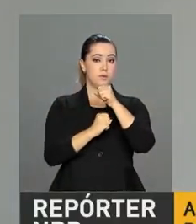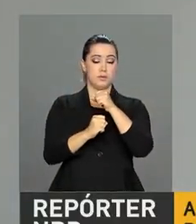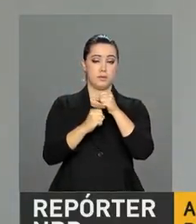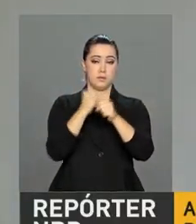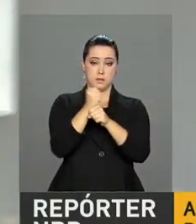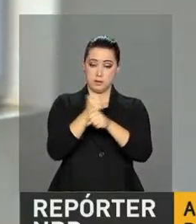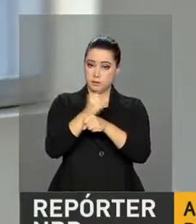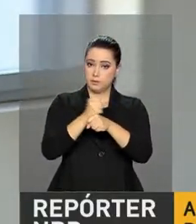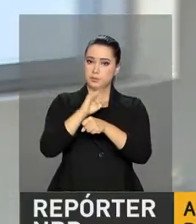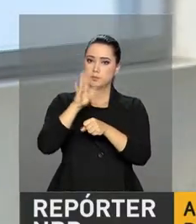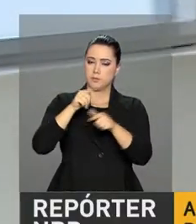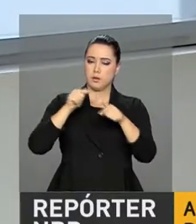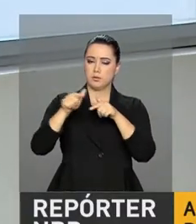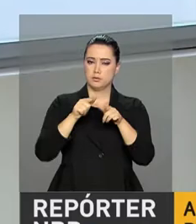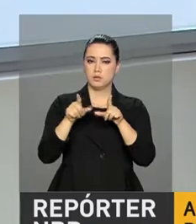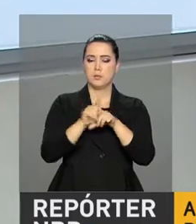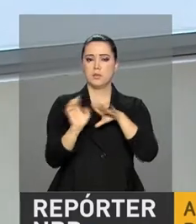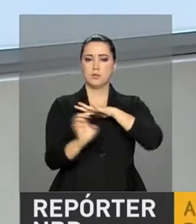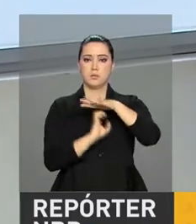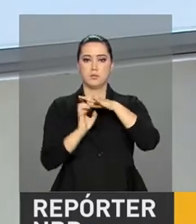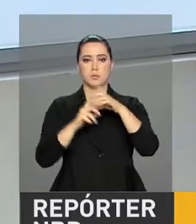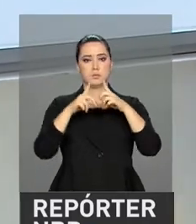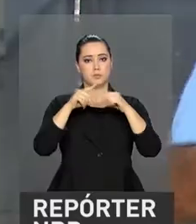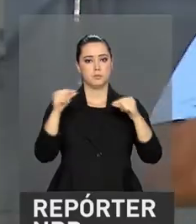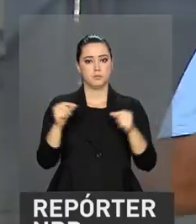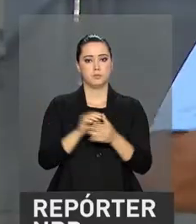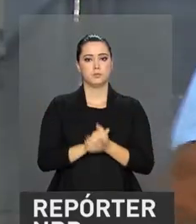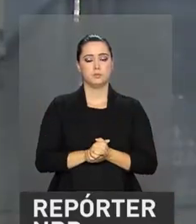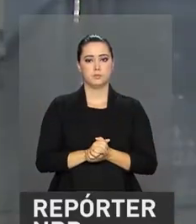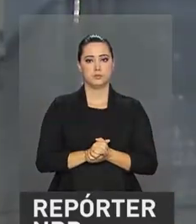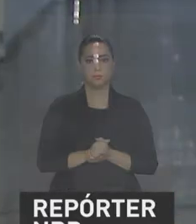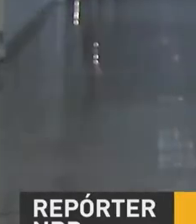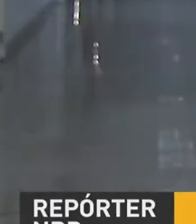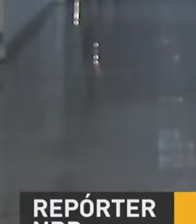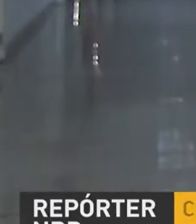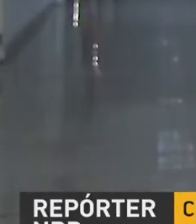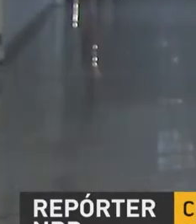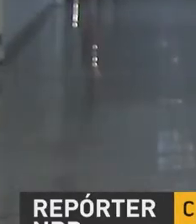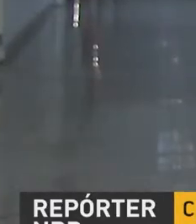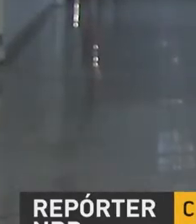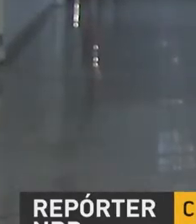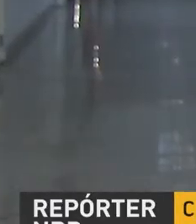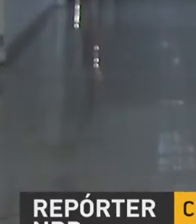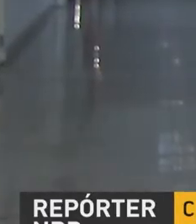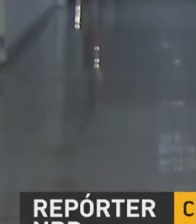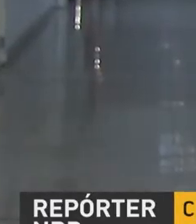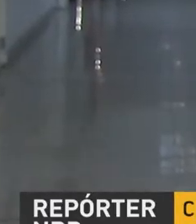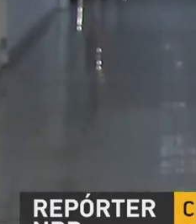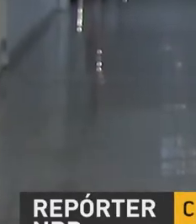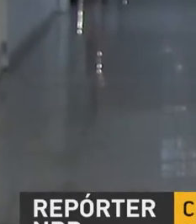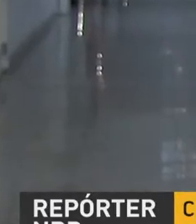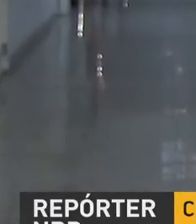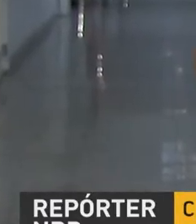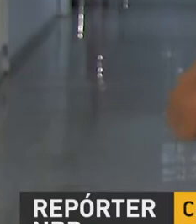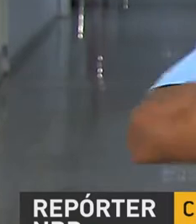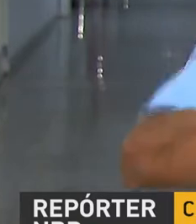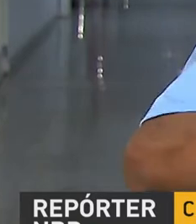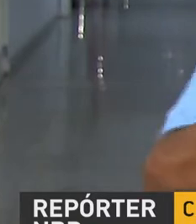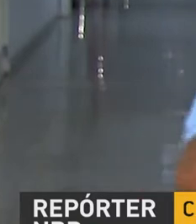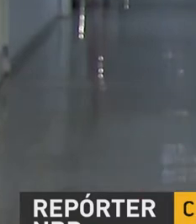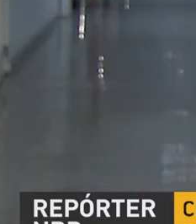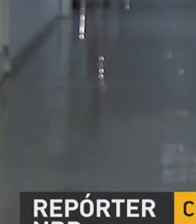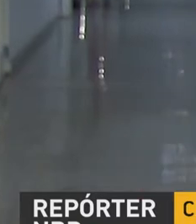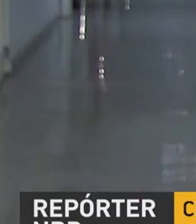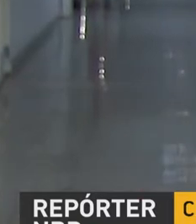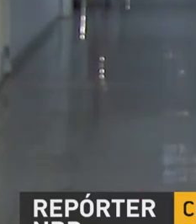fazendo serviços gerais em uma empresa de Brasília. Foi muito esforço, né? Porque a princípio eu penso